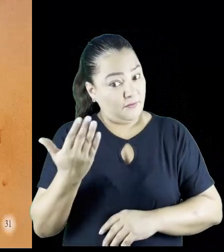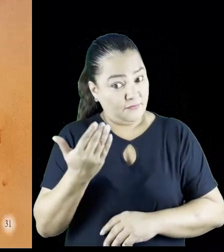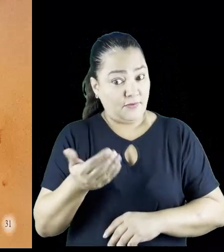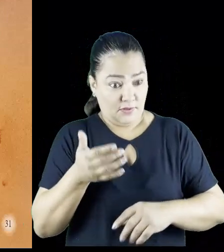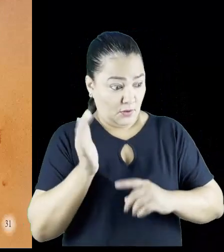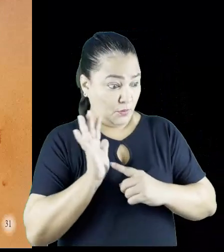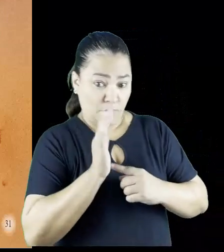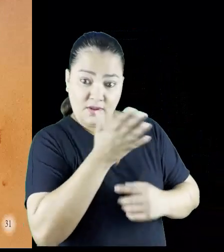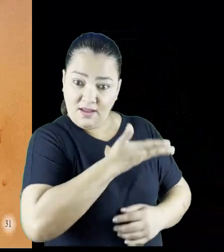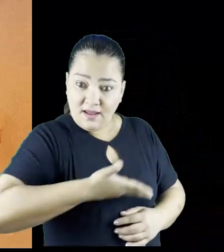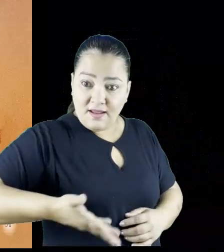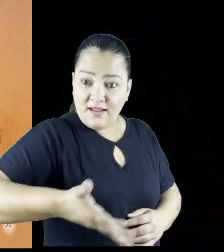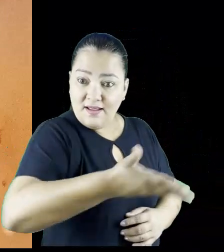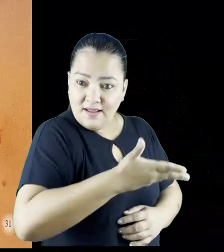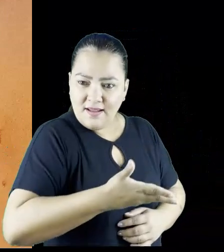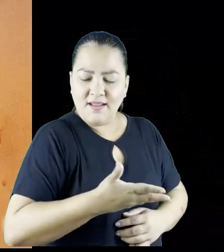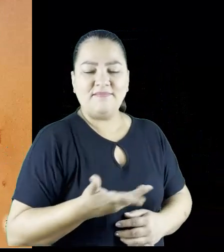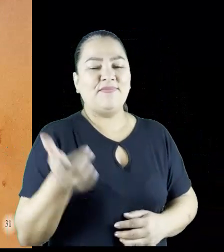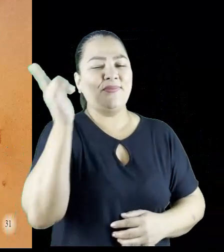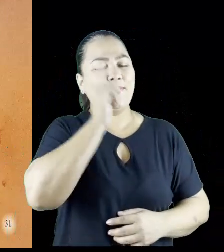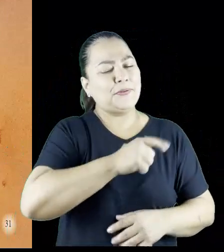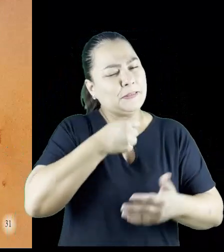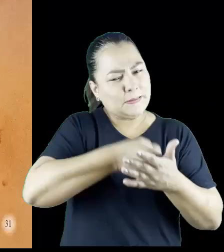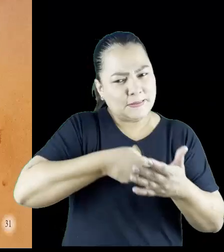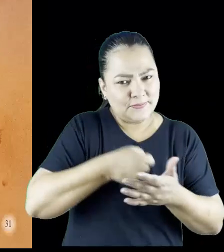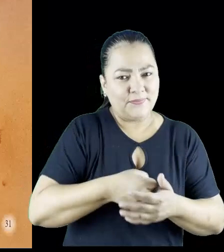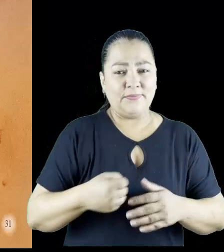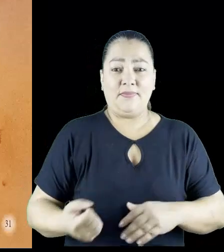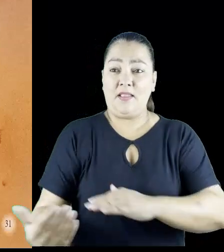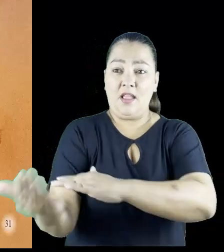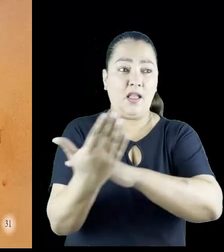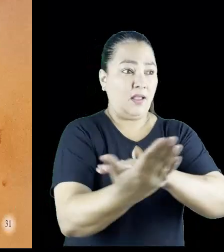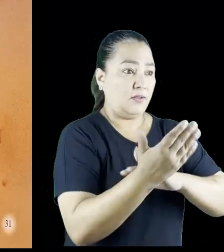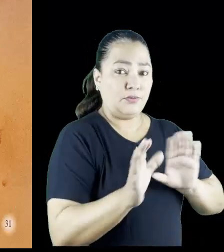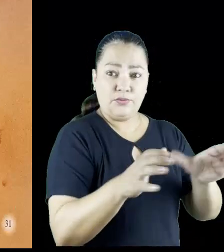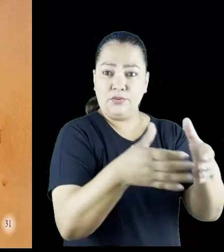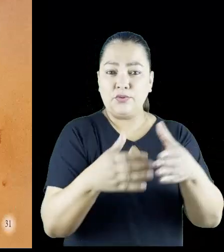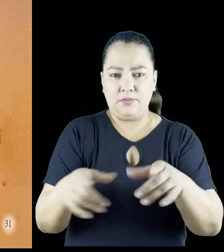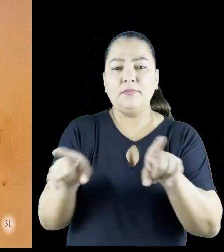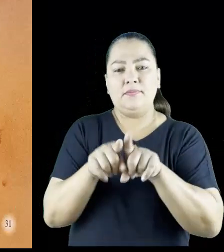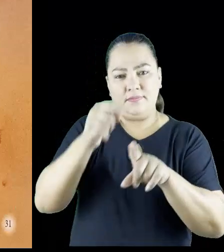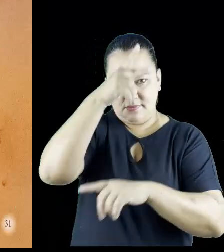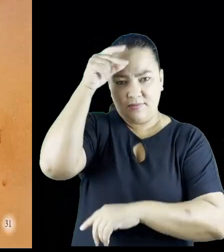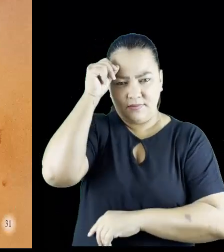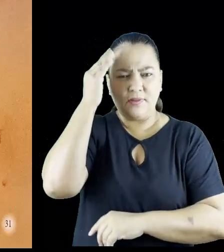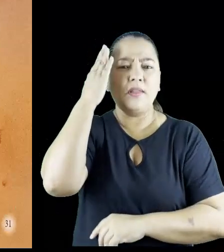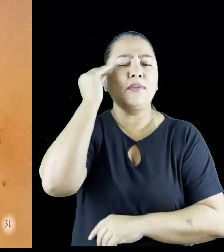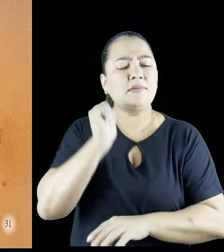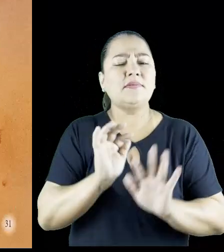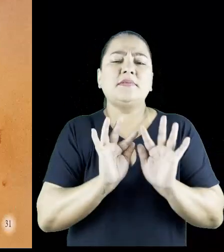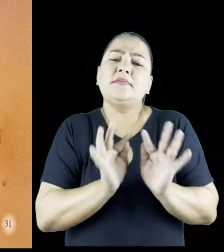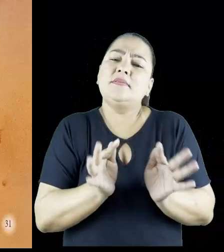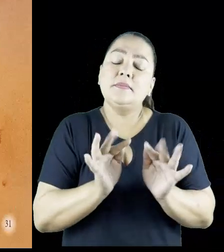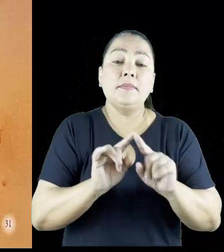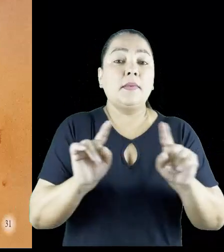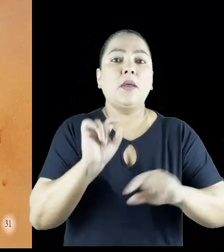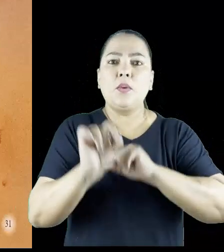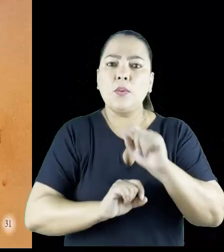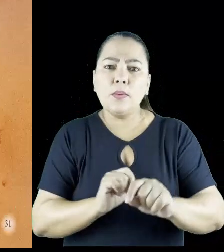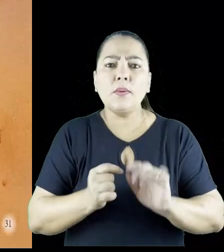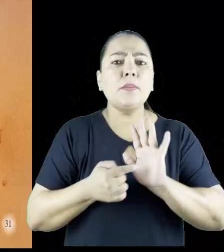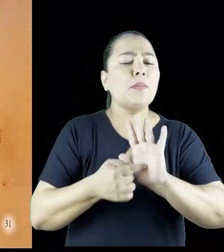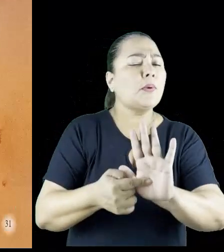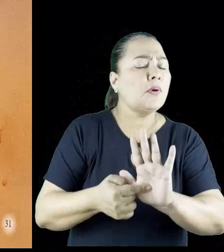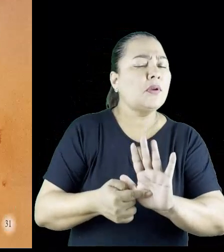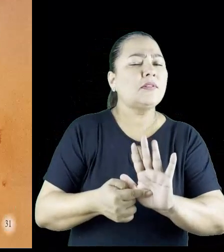cá, quero mostrar meu espaço que foi conquistado com muita dedicação, com a ajuda da colônia de pescadores e da prefeitura. Sei que ele é